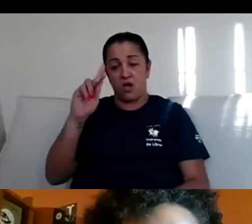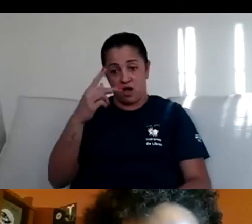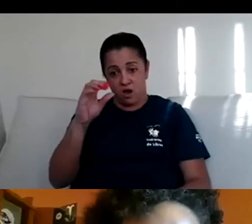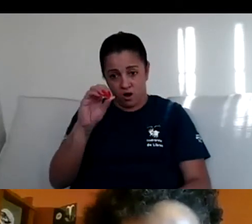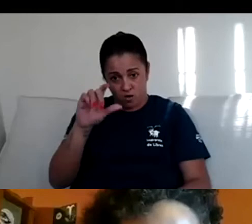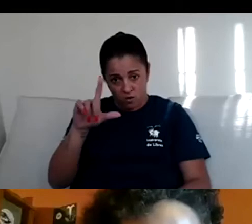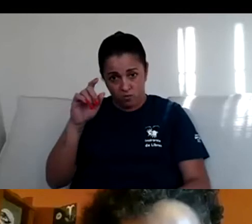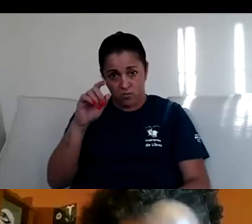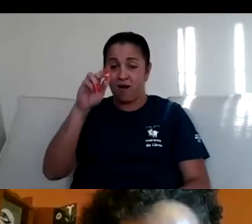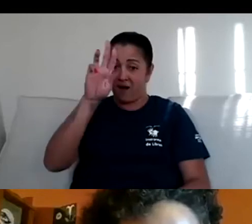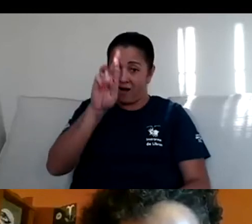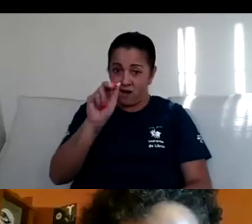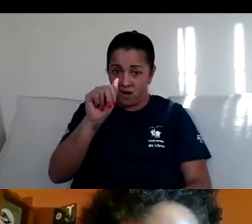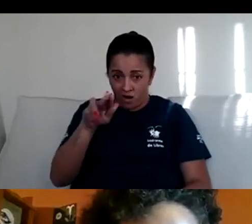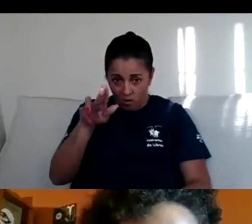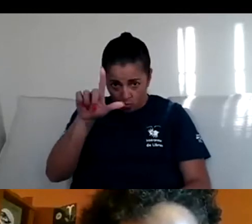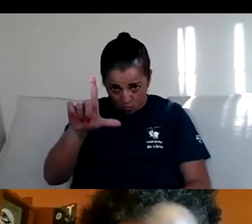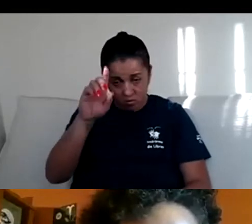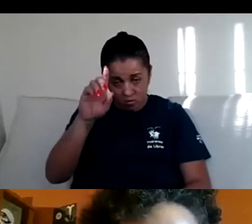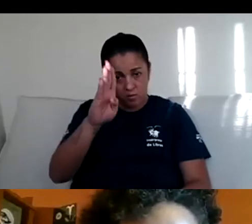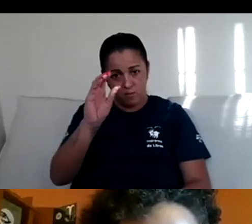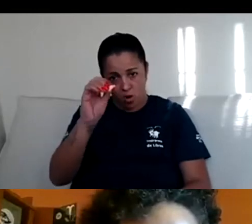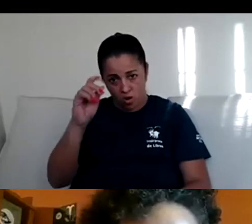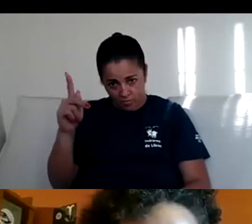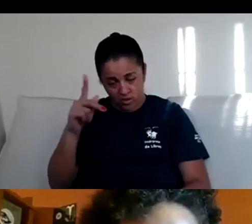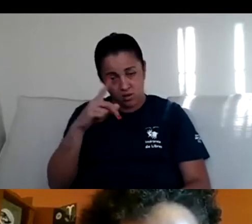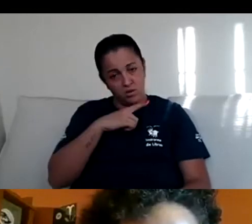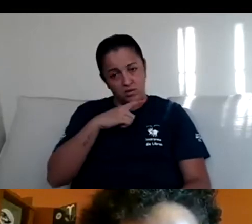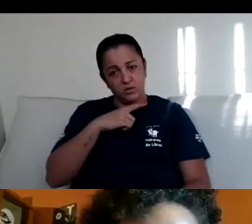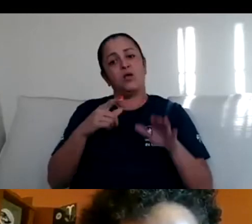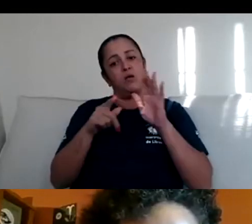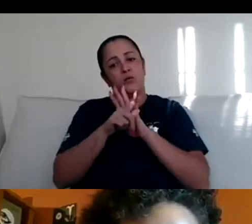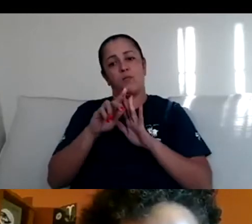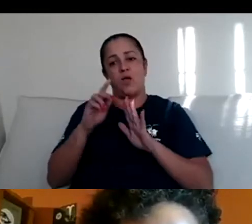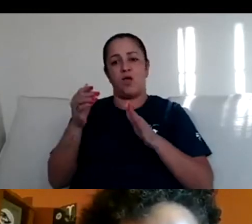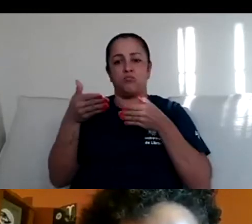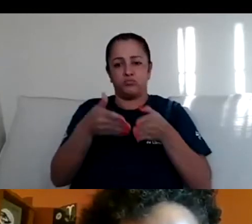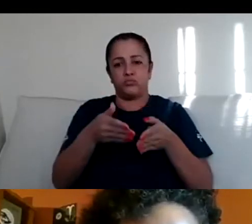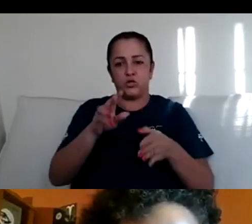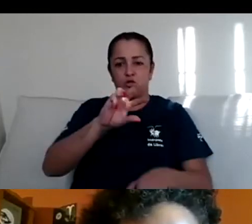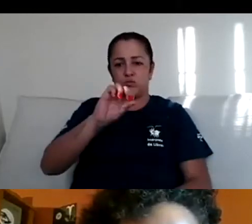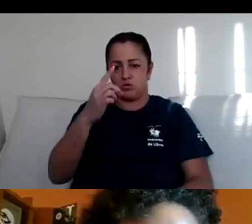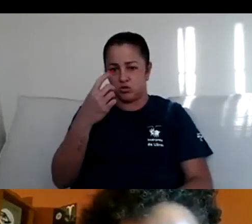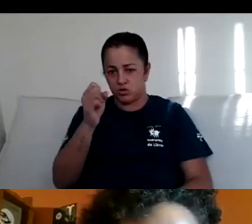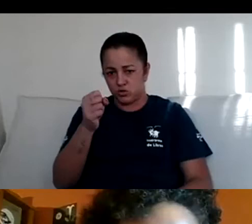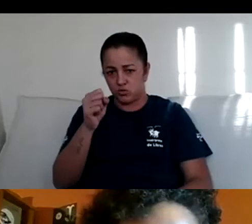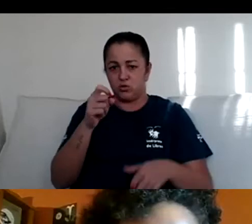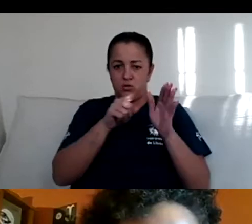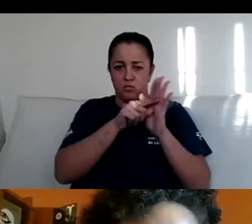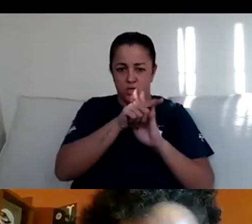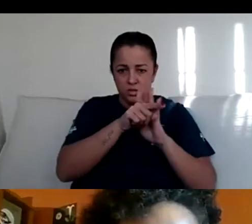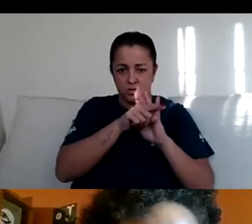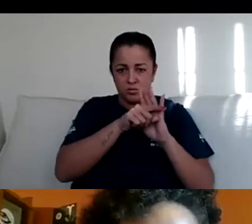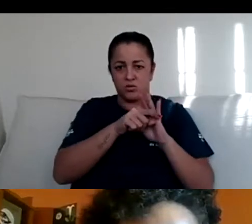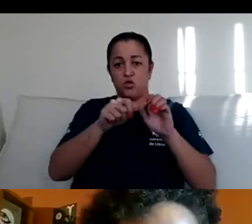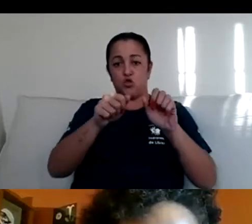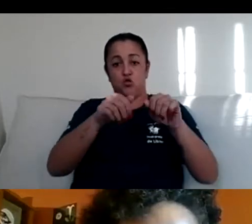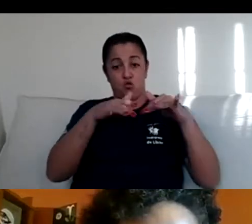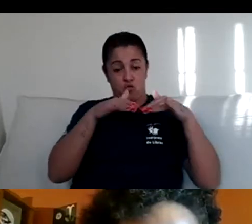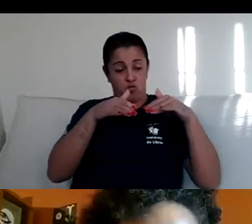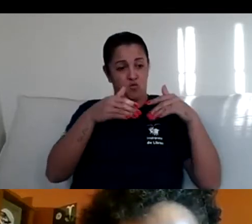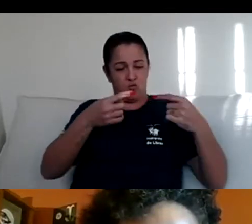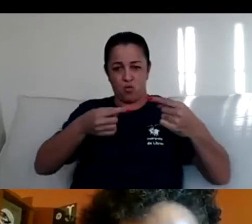Na Raubop, quando eu cheguei em 2018, foi feita uma pesquisa lá e a maioria do público se